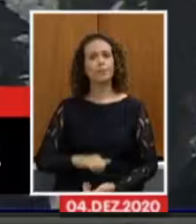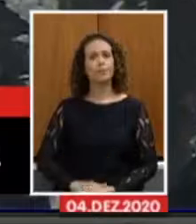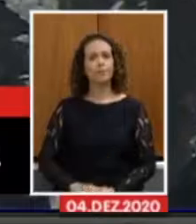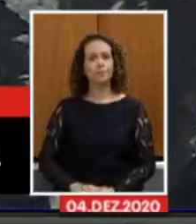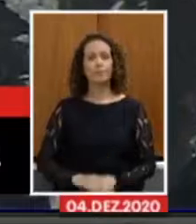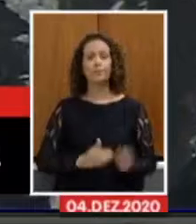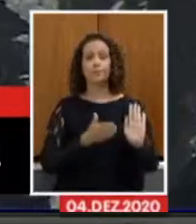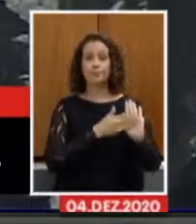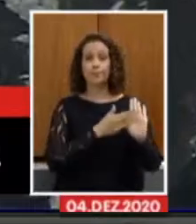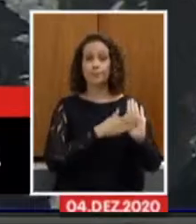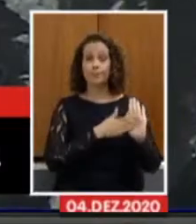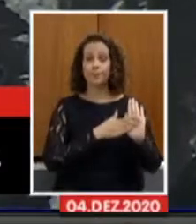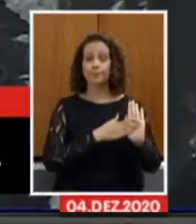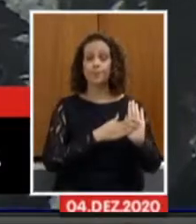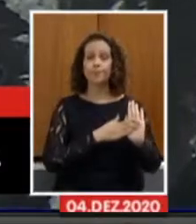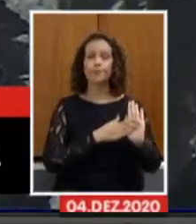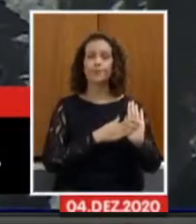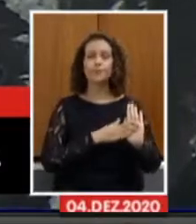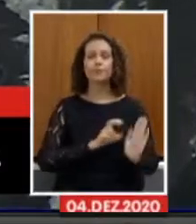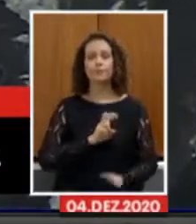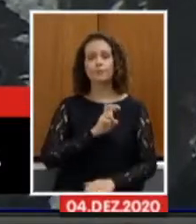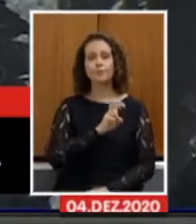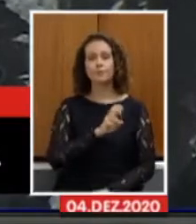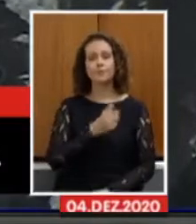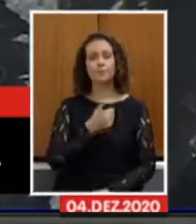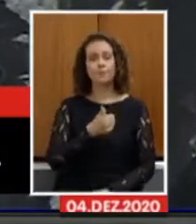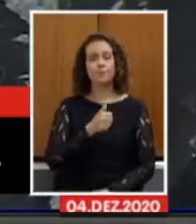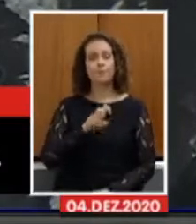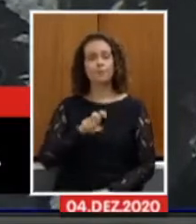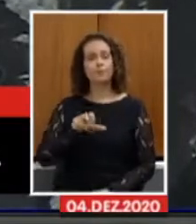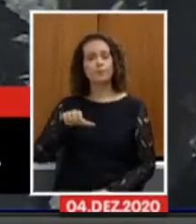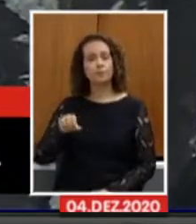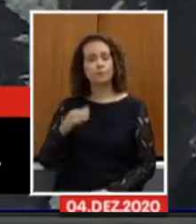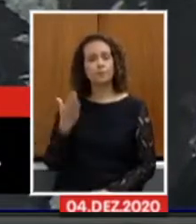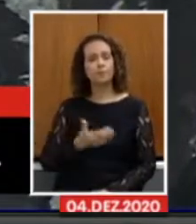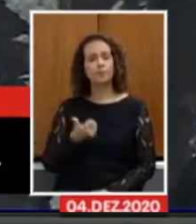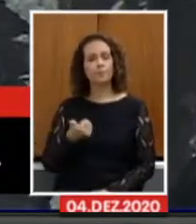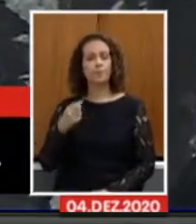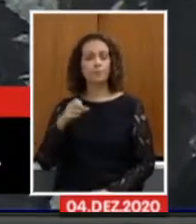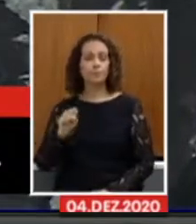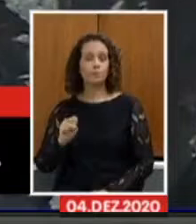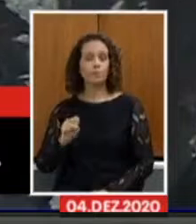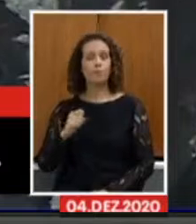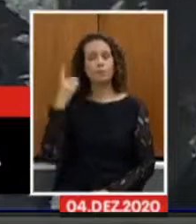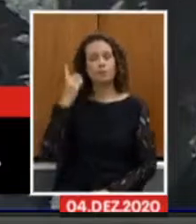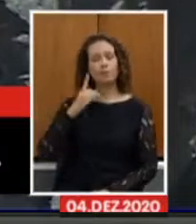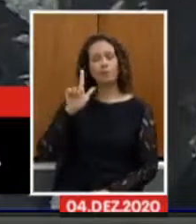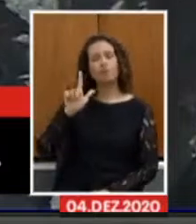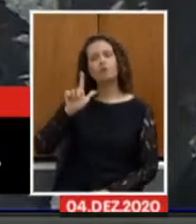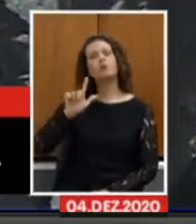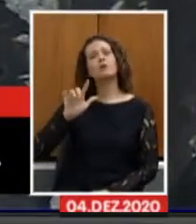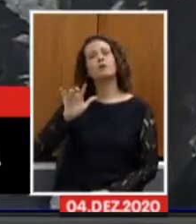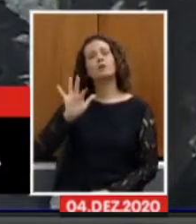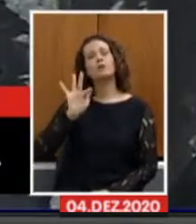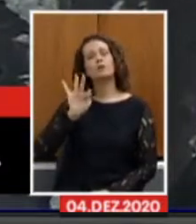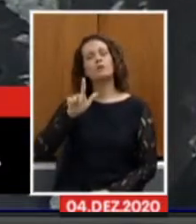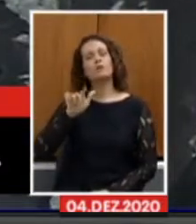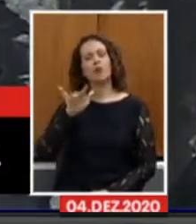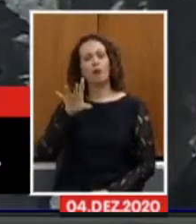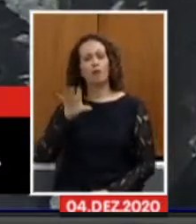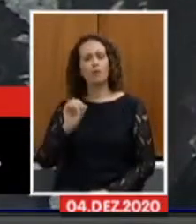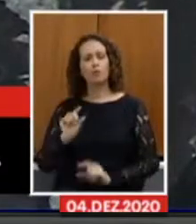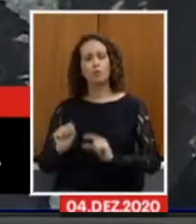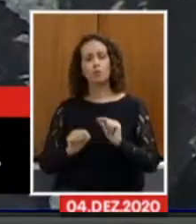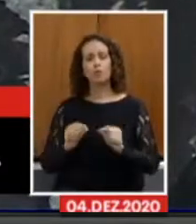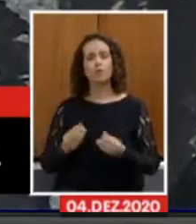de redação final do projeto de lei de número 5.159 de 2018, do deputado Fábio Avelar de Oliveira, que autoriza o Poder Executivo a doar ao